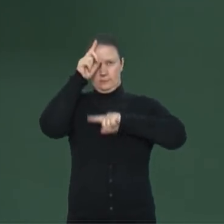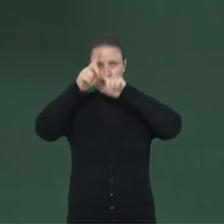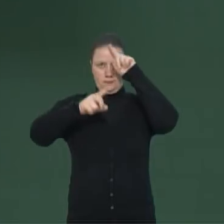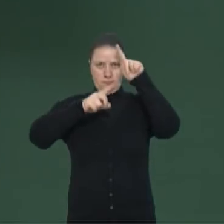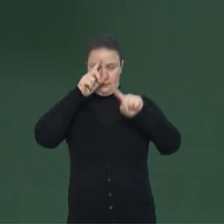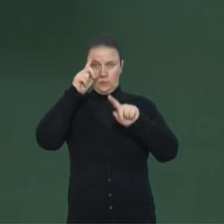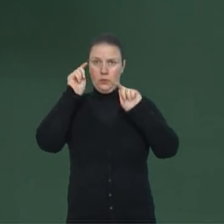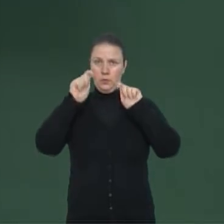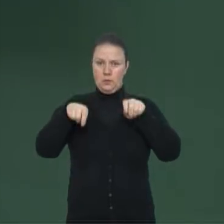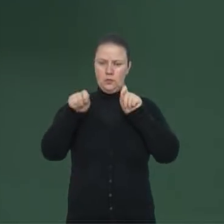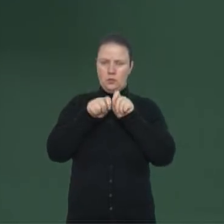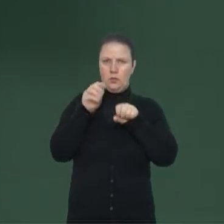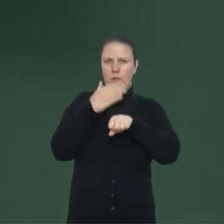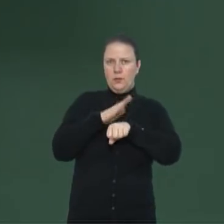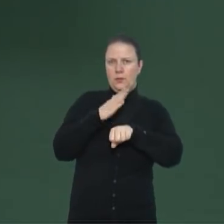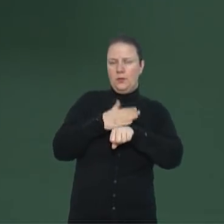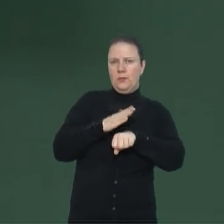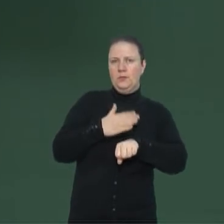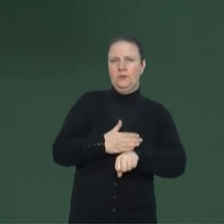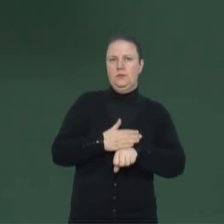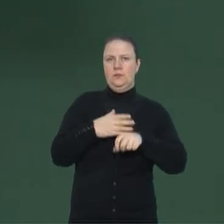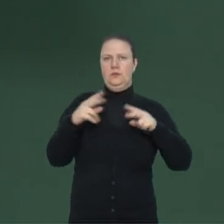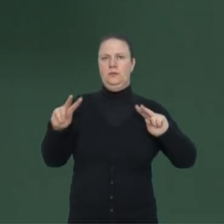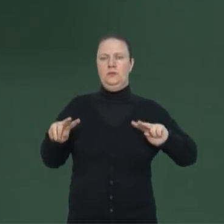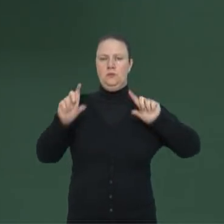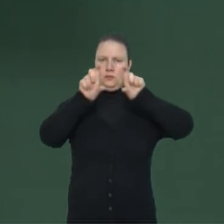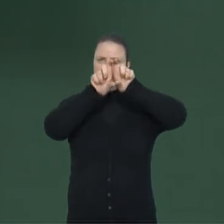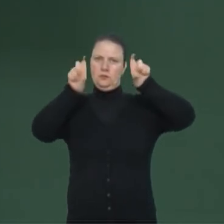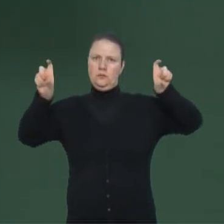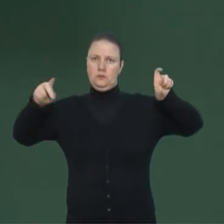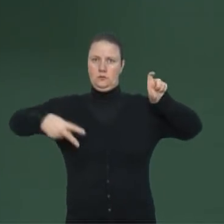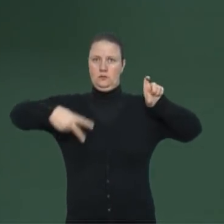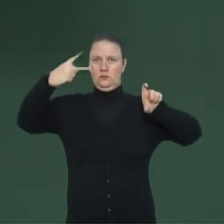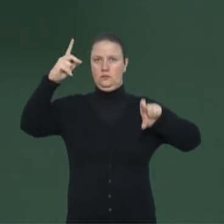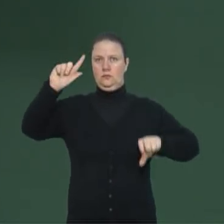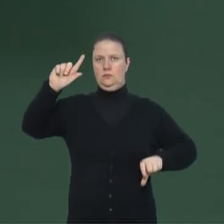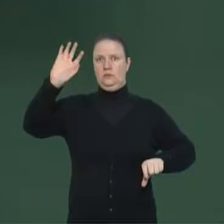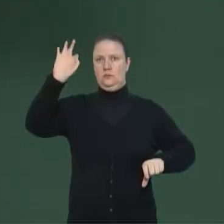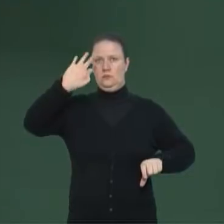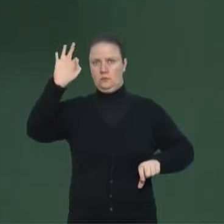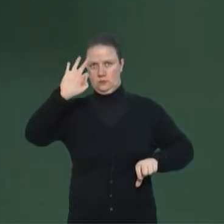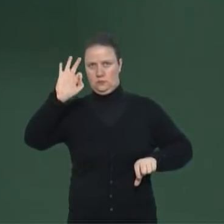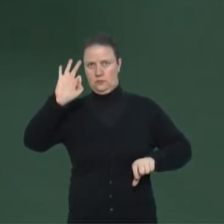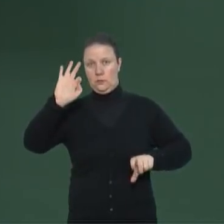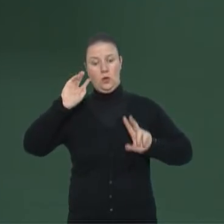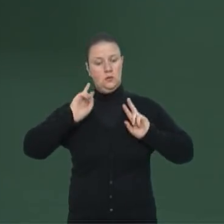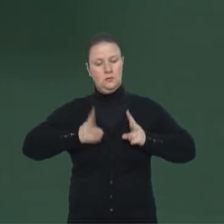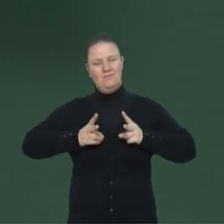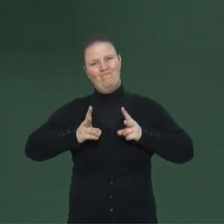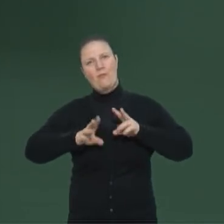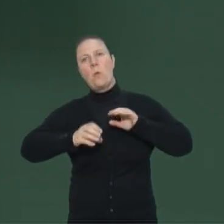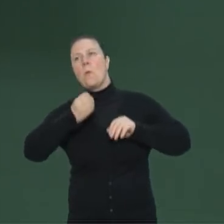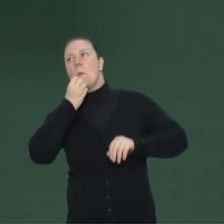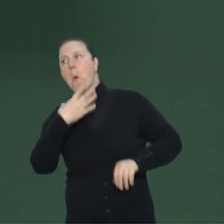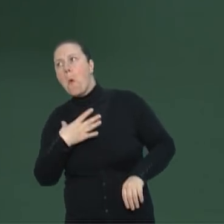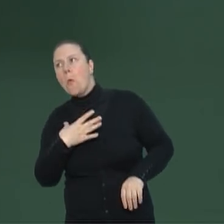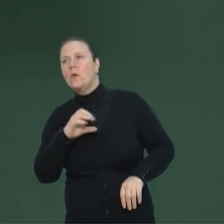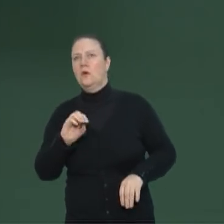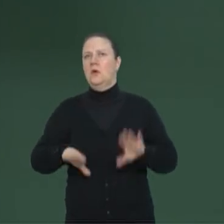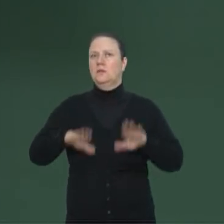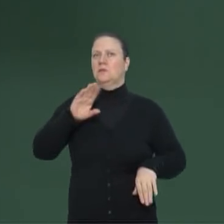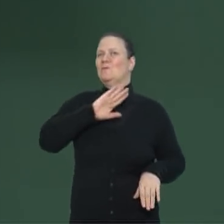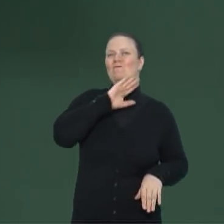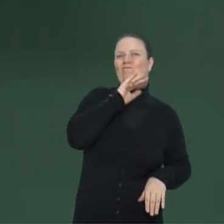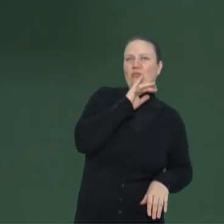poder resolver algumas das equações do segundo grau aqui, ok? Como eu falei, nem sempre é vantajoso usar essa forma